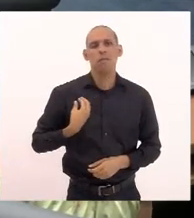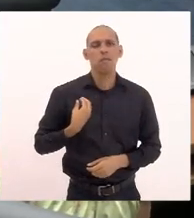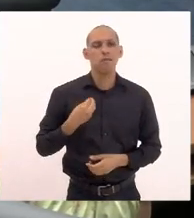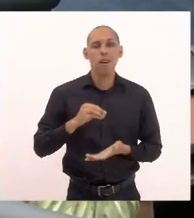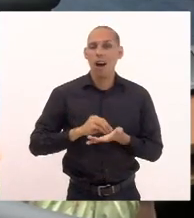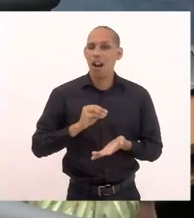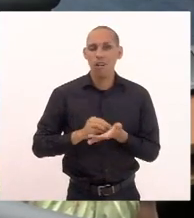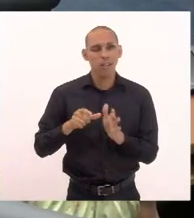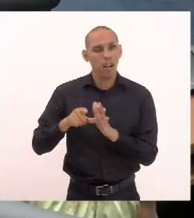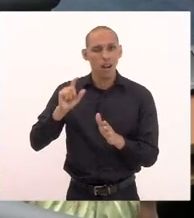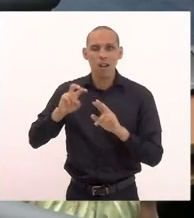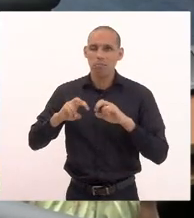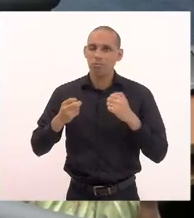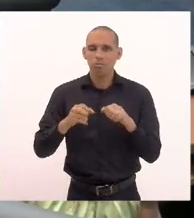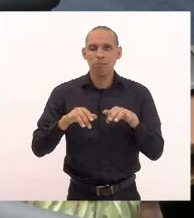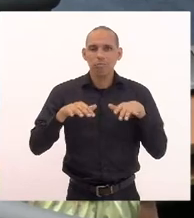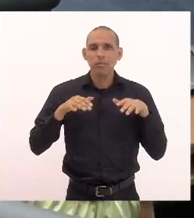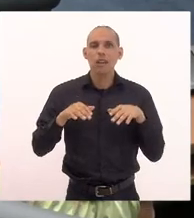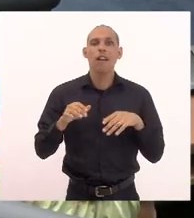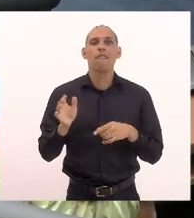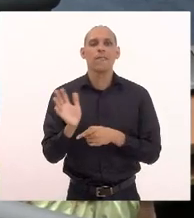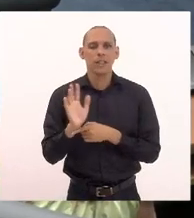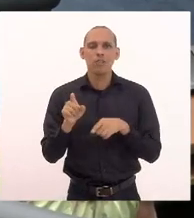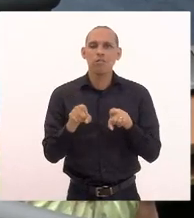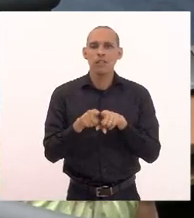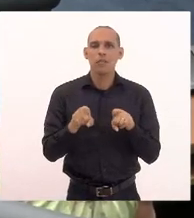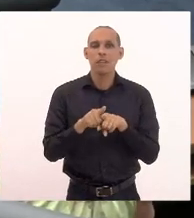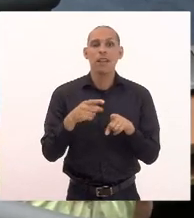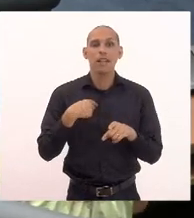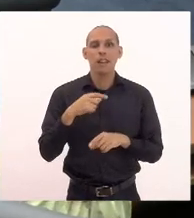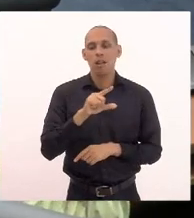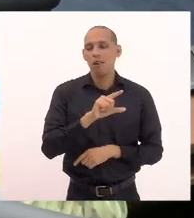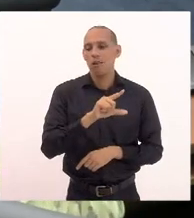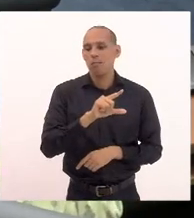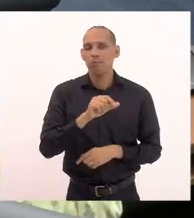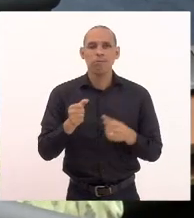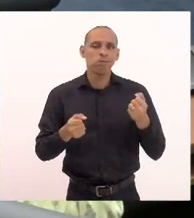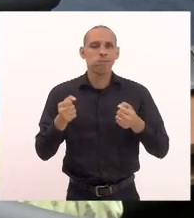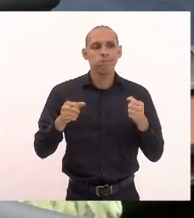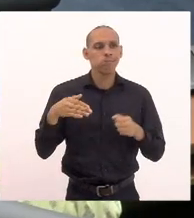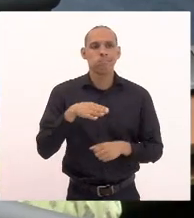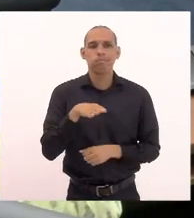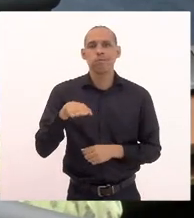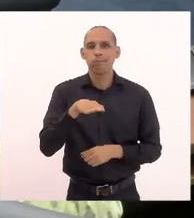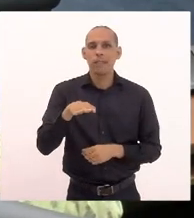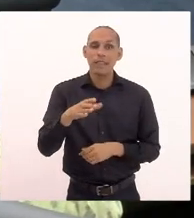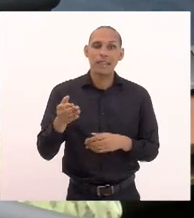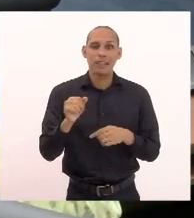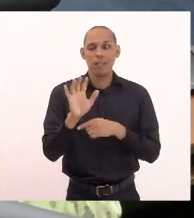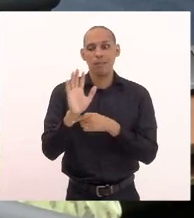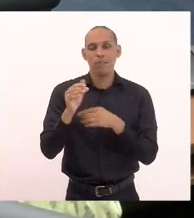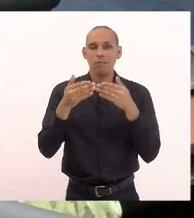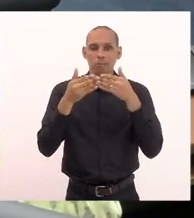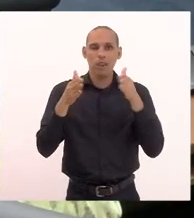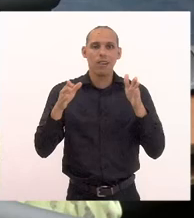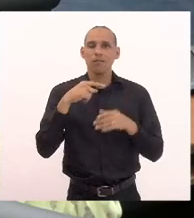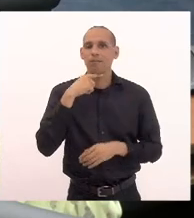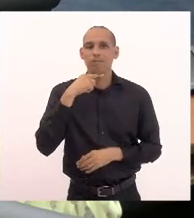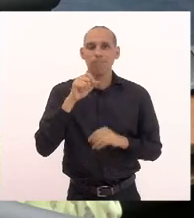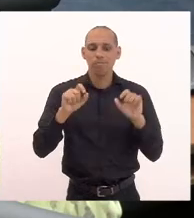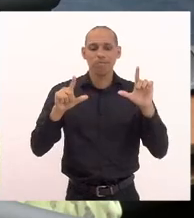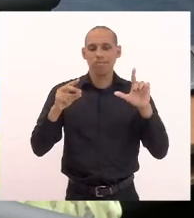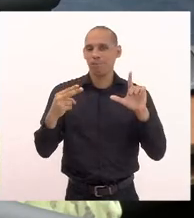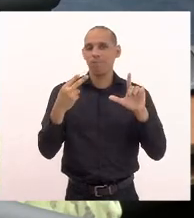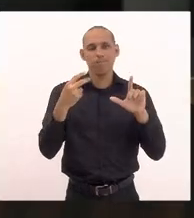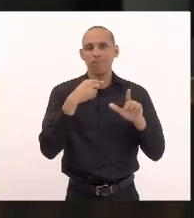plenário e ausência de vídeo, mas estou em deslocamento e a internet oscilando, não consigo ficar na sessão com o vídeo ligado.